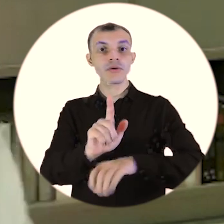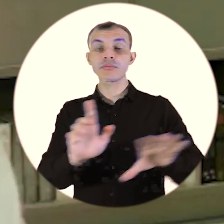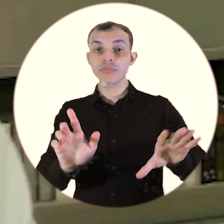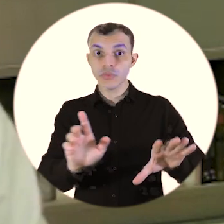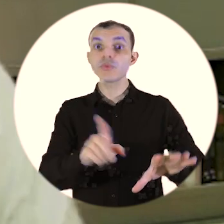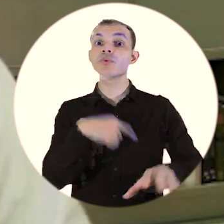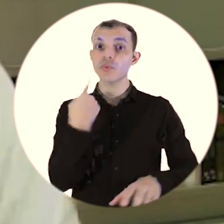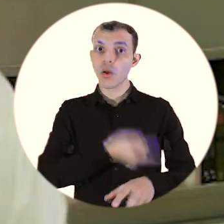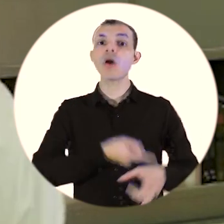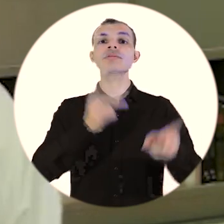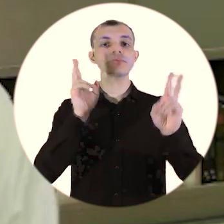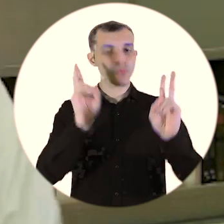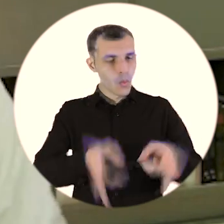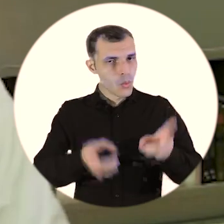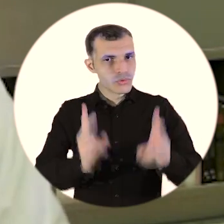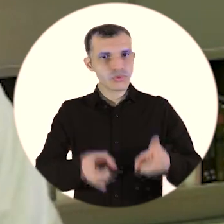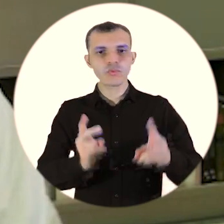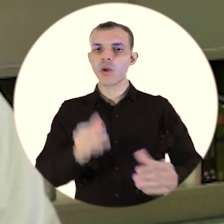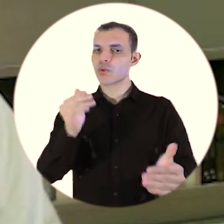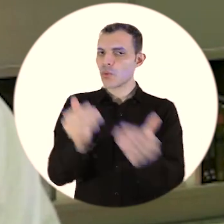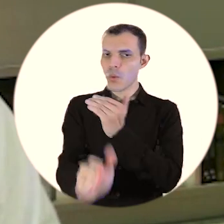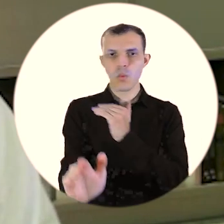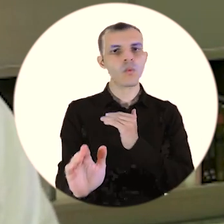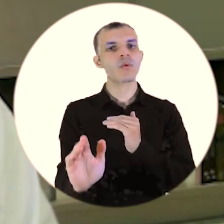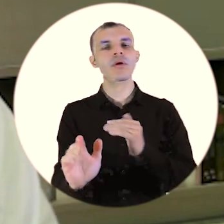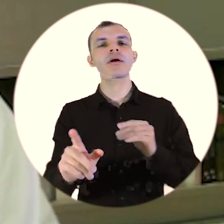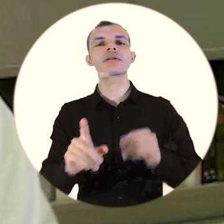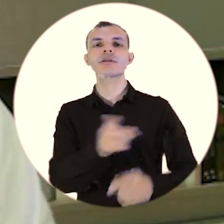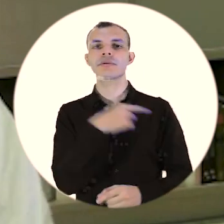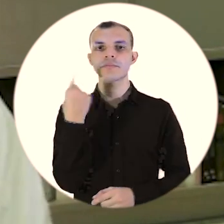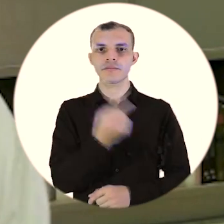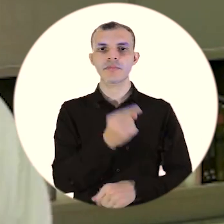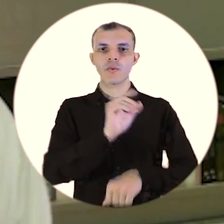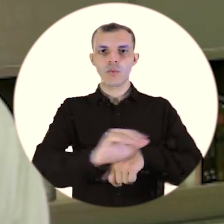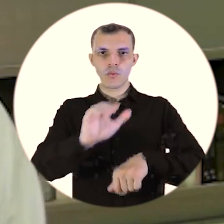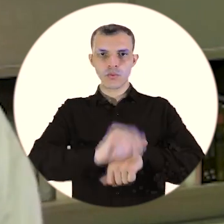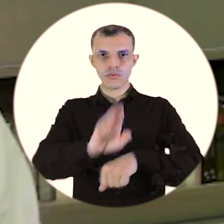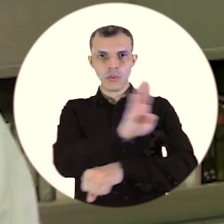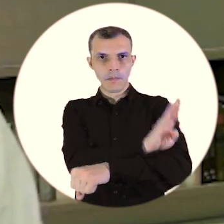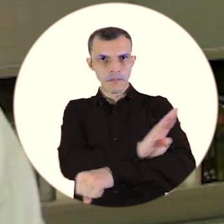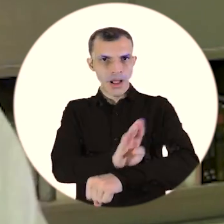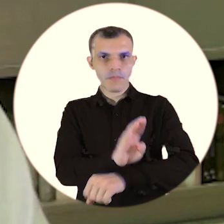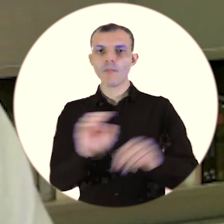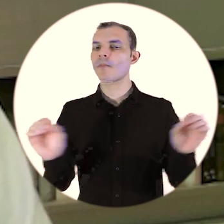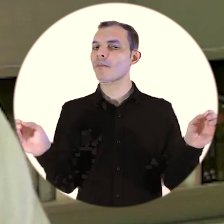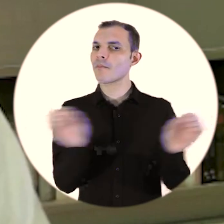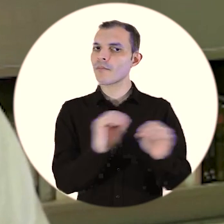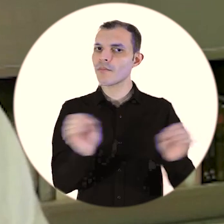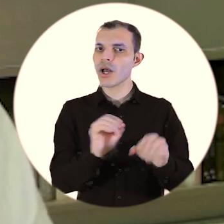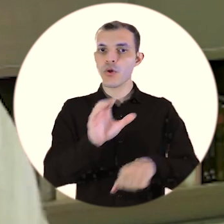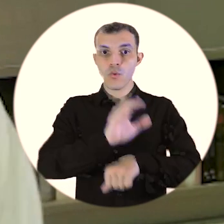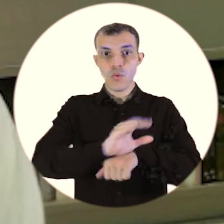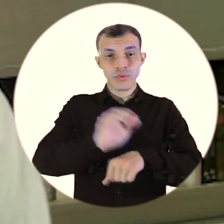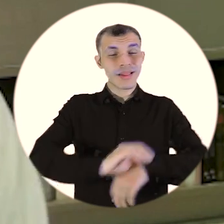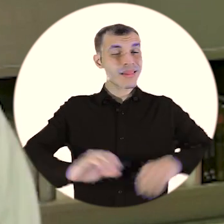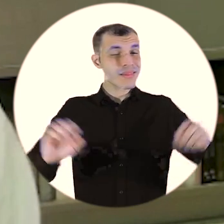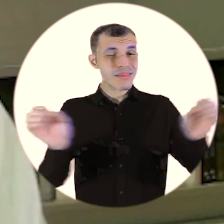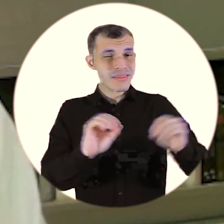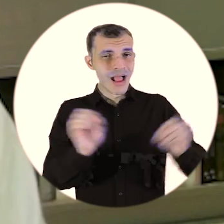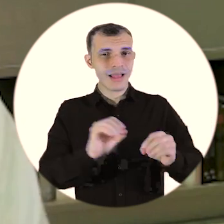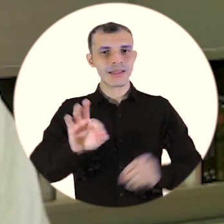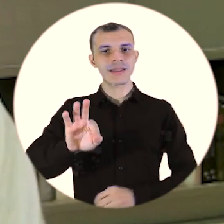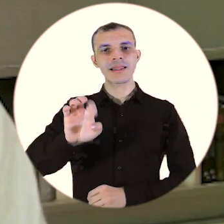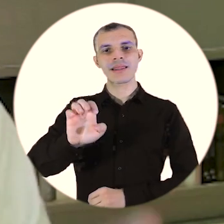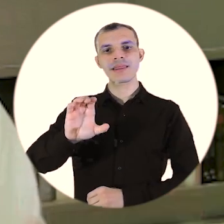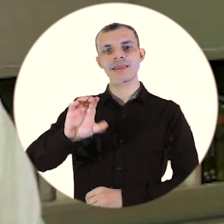continuamos contra e nós não vamos oferecer nenhum bacharelado, tá? E nenhum curso